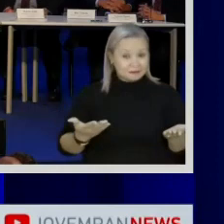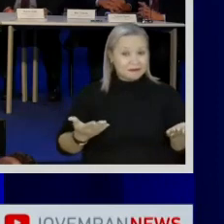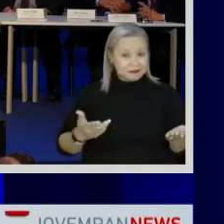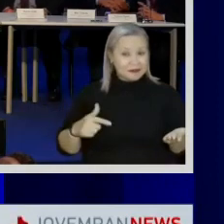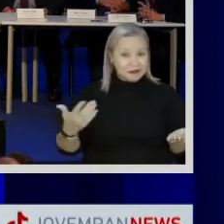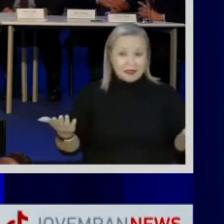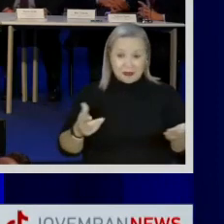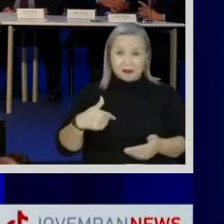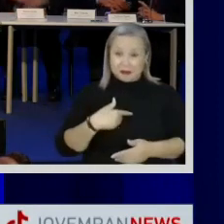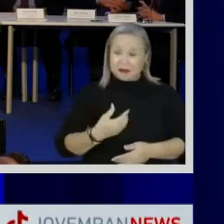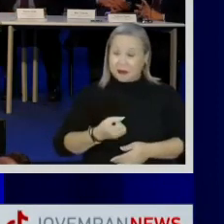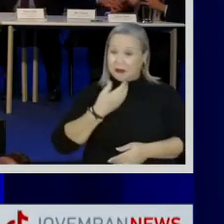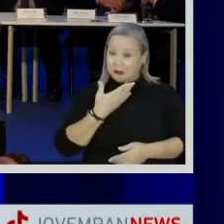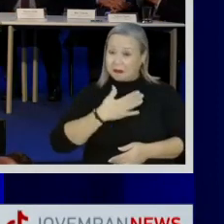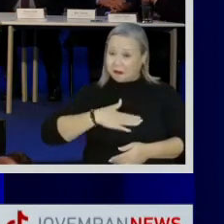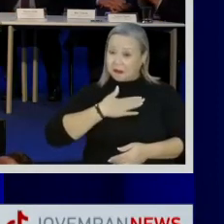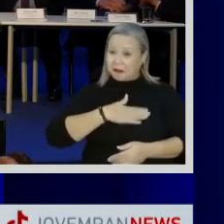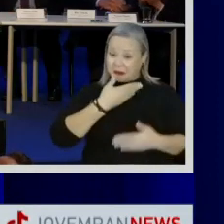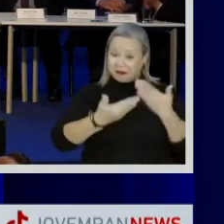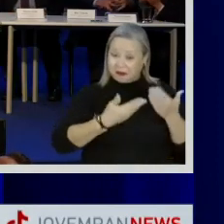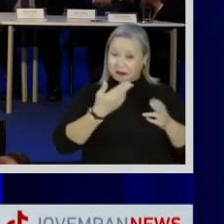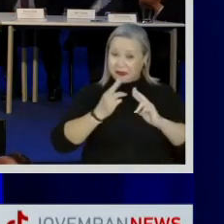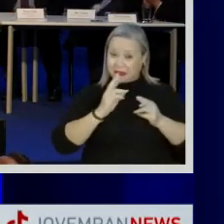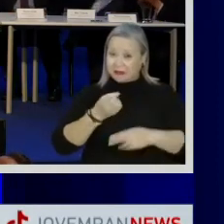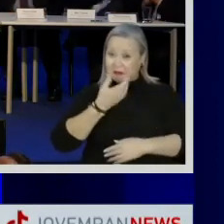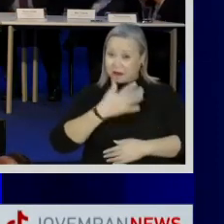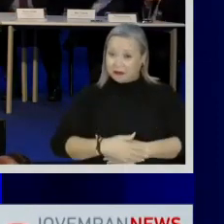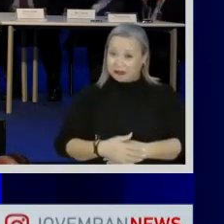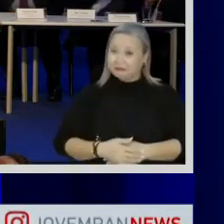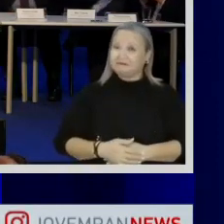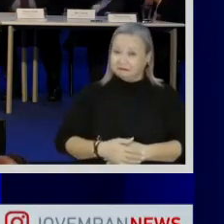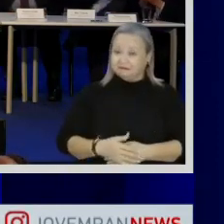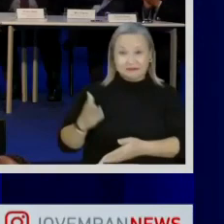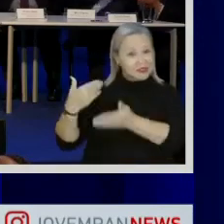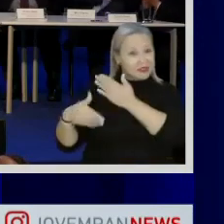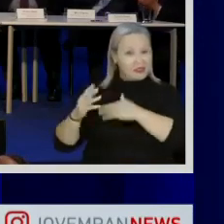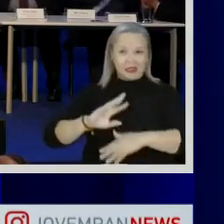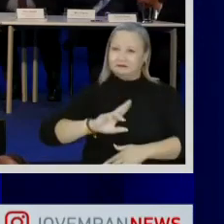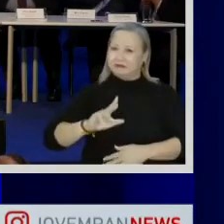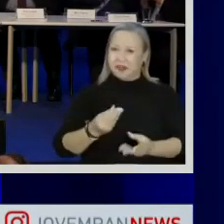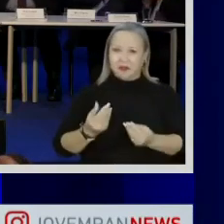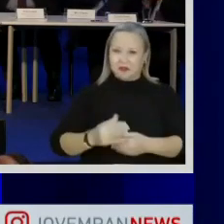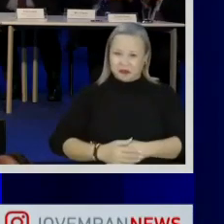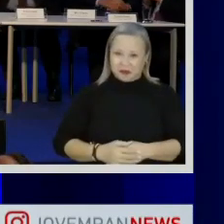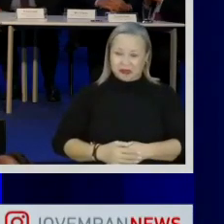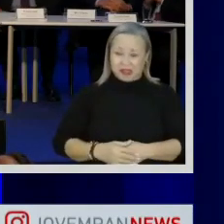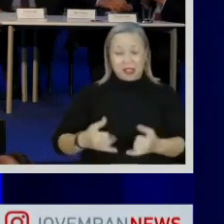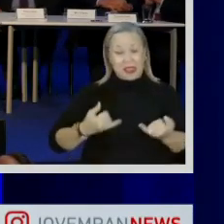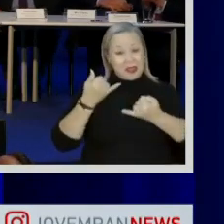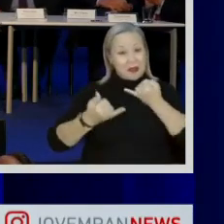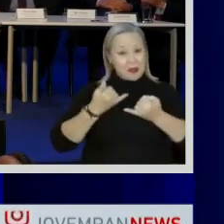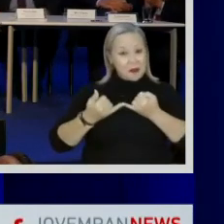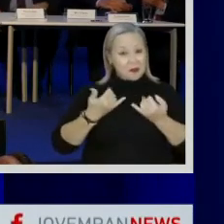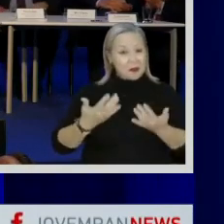o que deveria ser a democracia e o que é essa democracia que eles tanto estão falando. Você tem um minuto. Nossa, explicar a democracia em